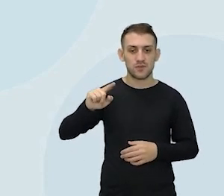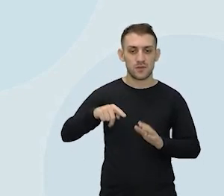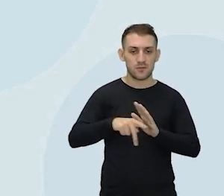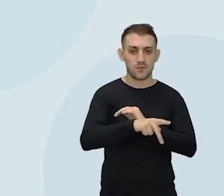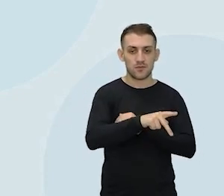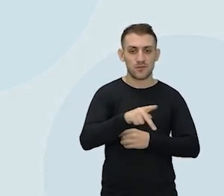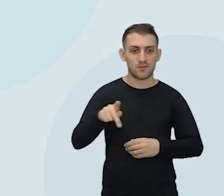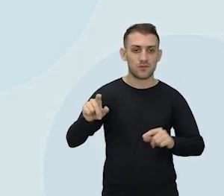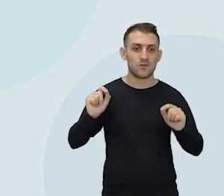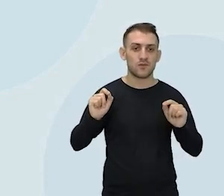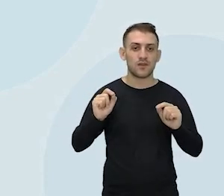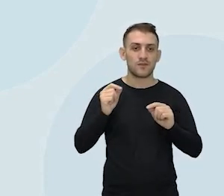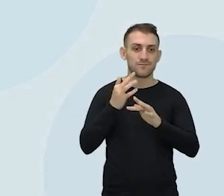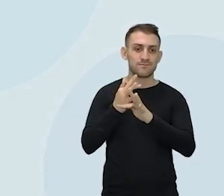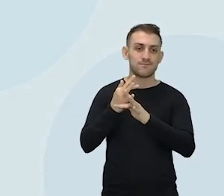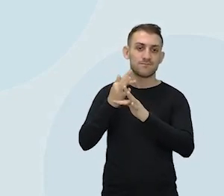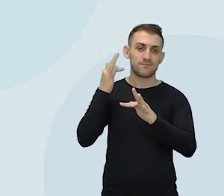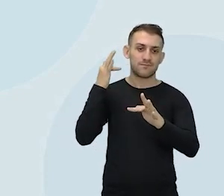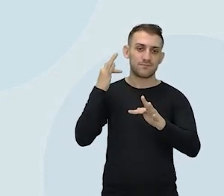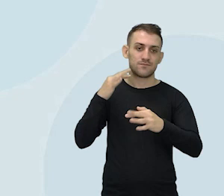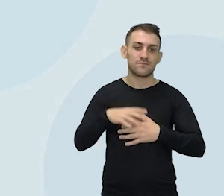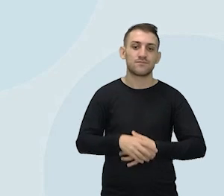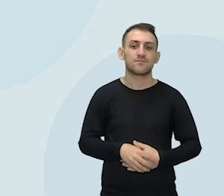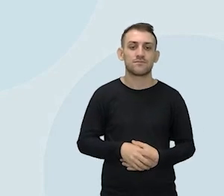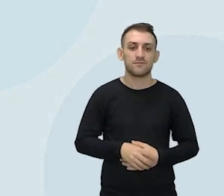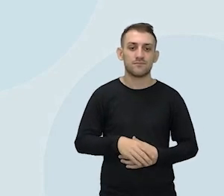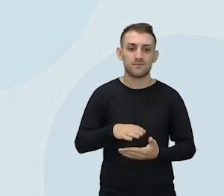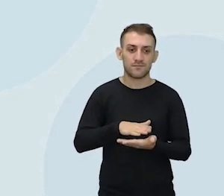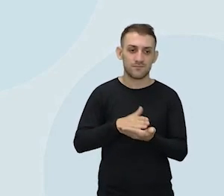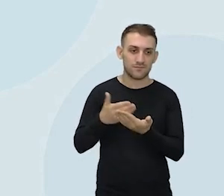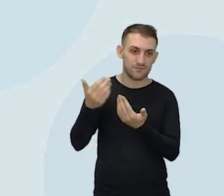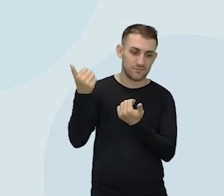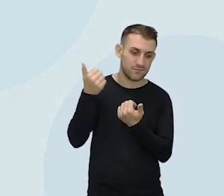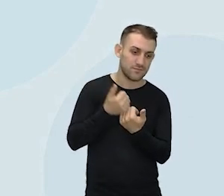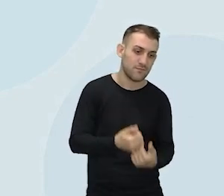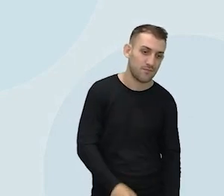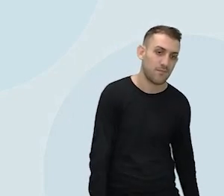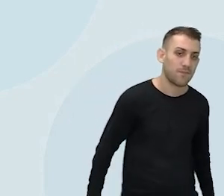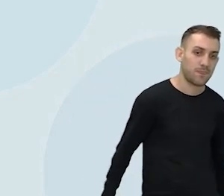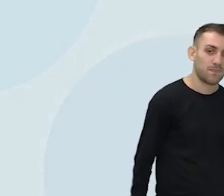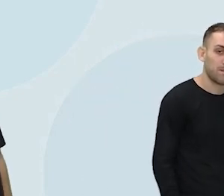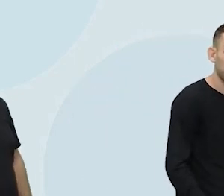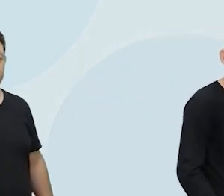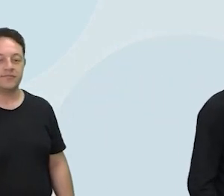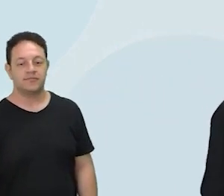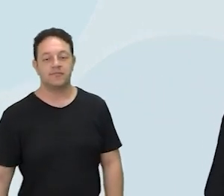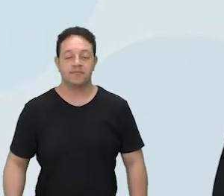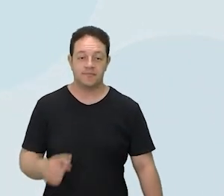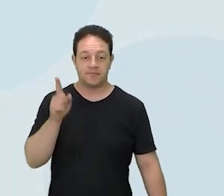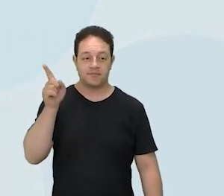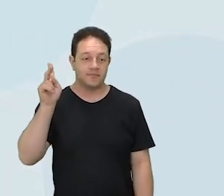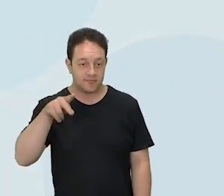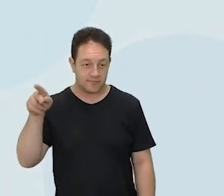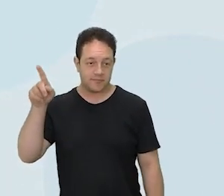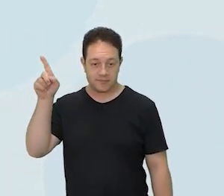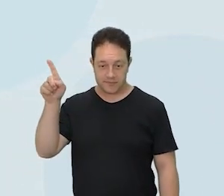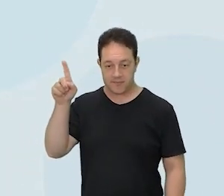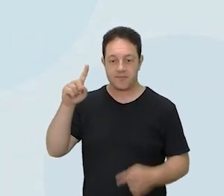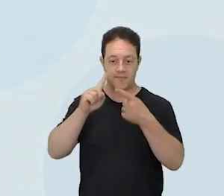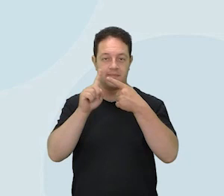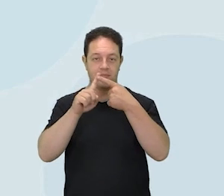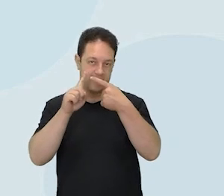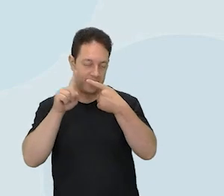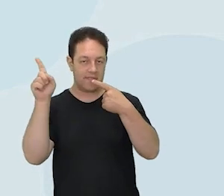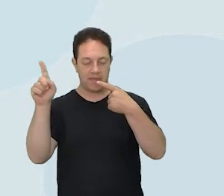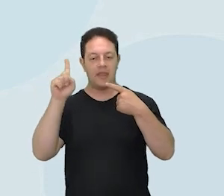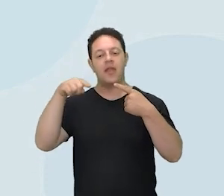professor de física, ele também ele é engenheiro elétrico e ele já é efetivo